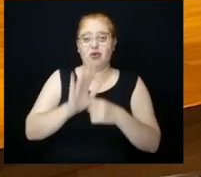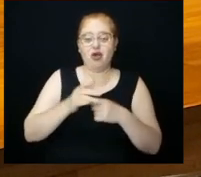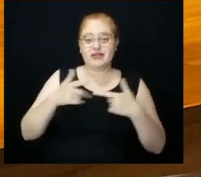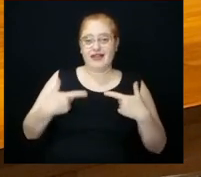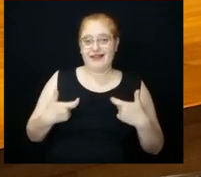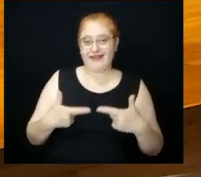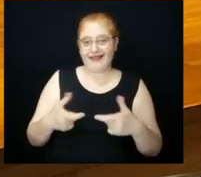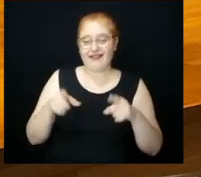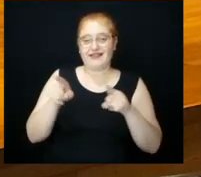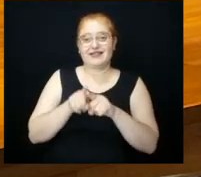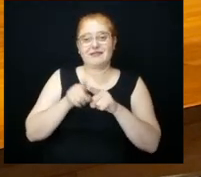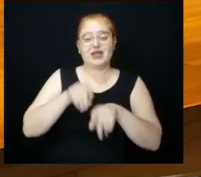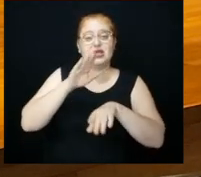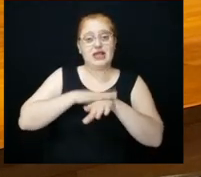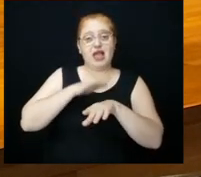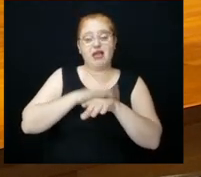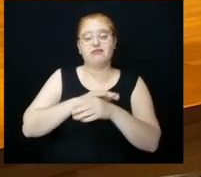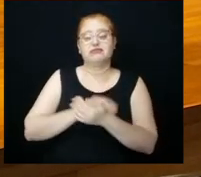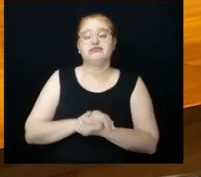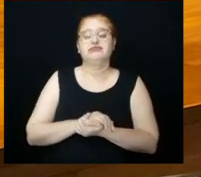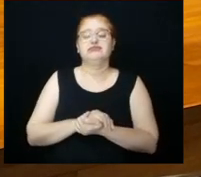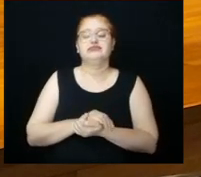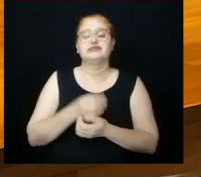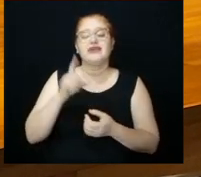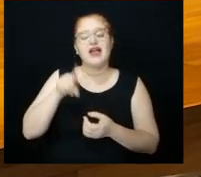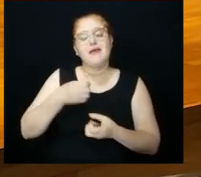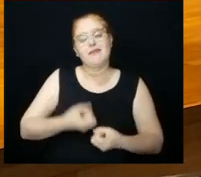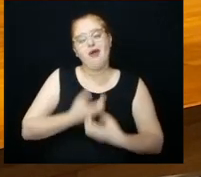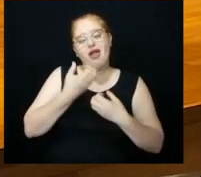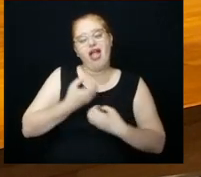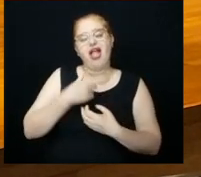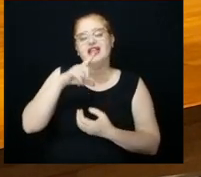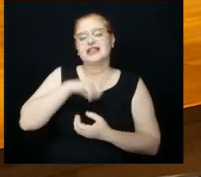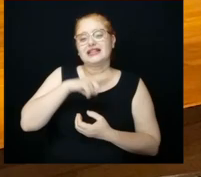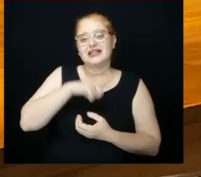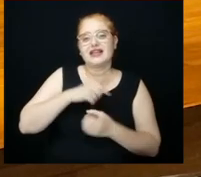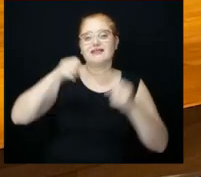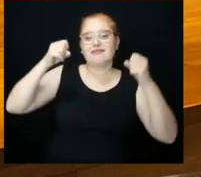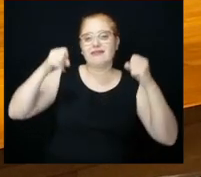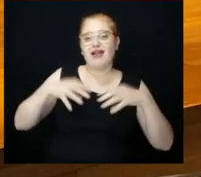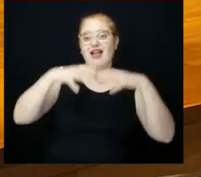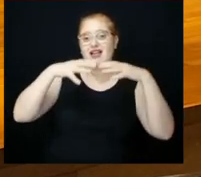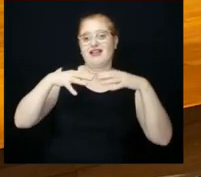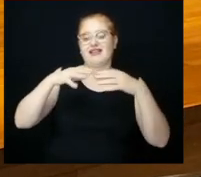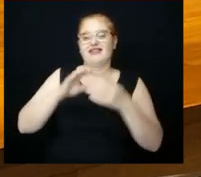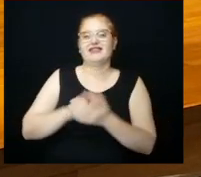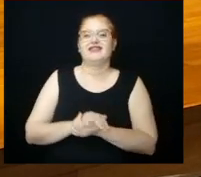da guerra, mas ao mesmo tempo é poético, né? tem uma magia. E aí com essa